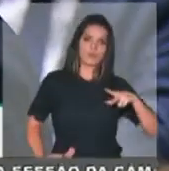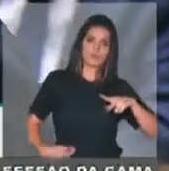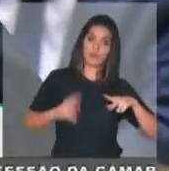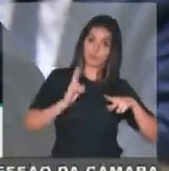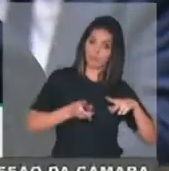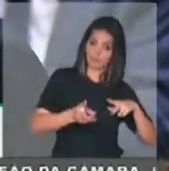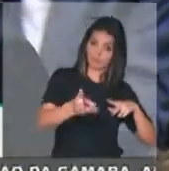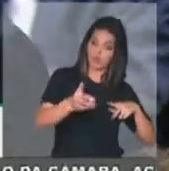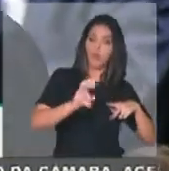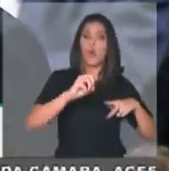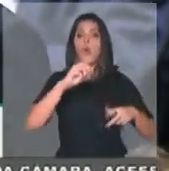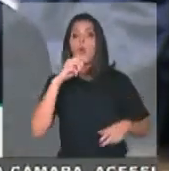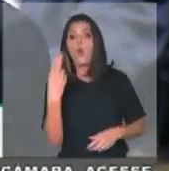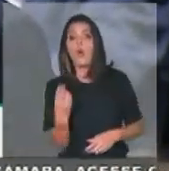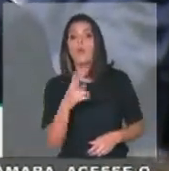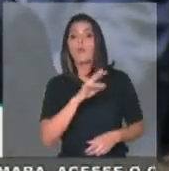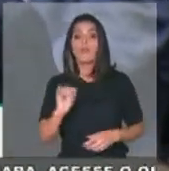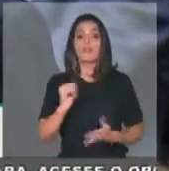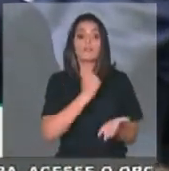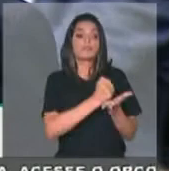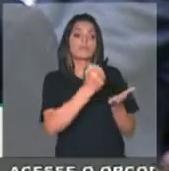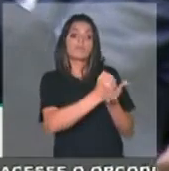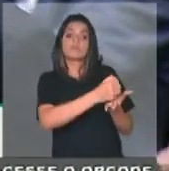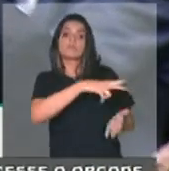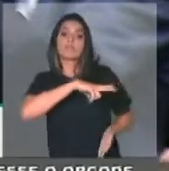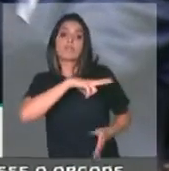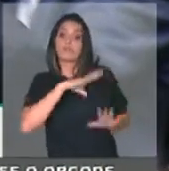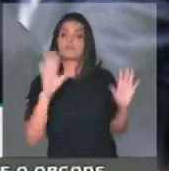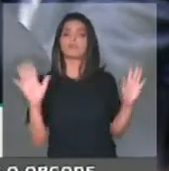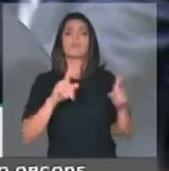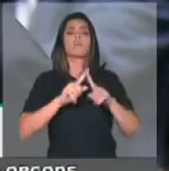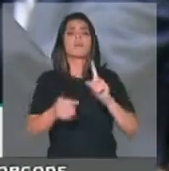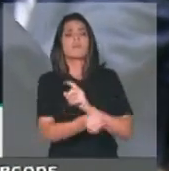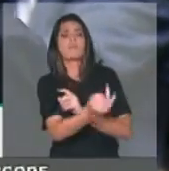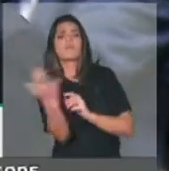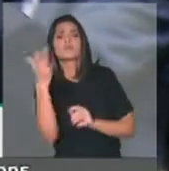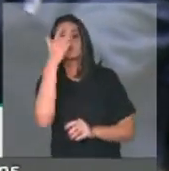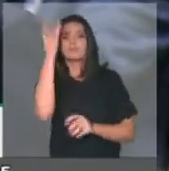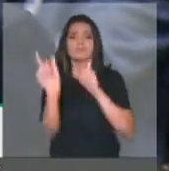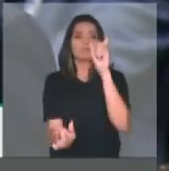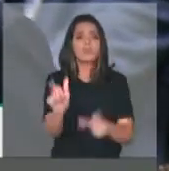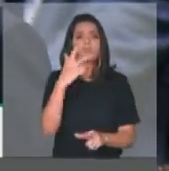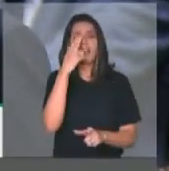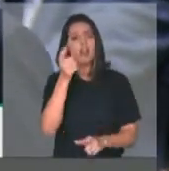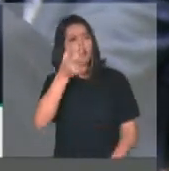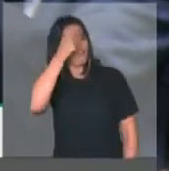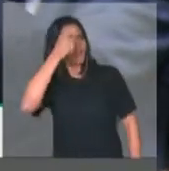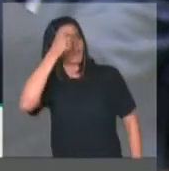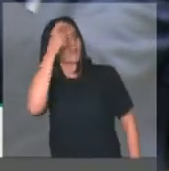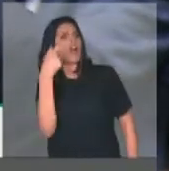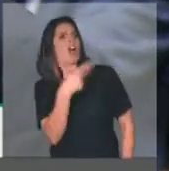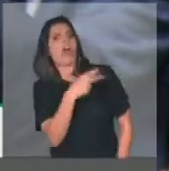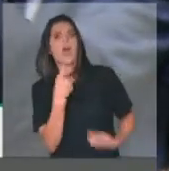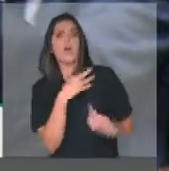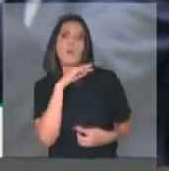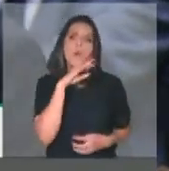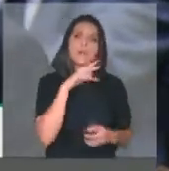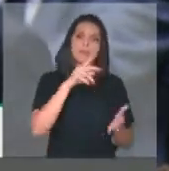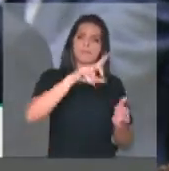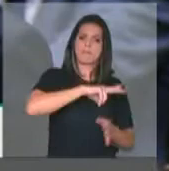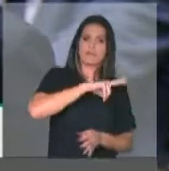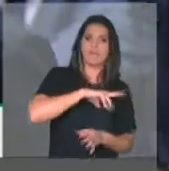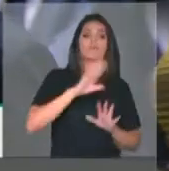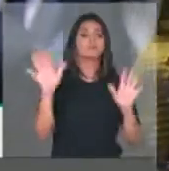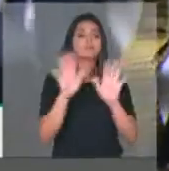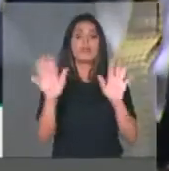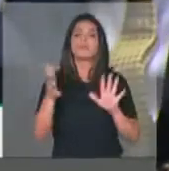ou, naturalmente, se vai fazer uma concessão. Mas muita gente está demonizando a privatização. Senhor presidente, mais uma